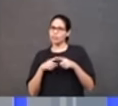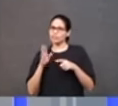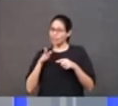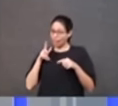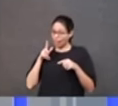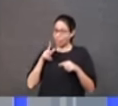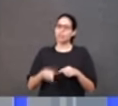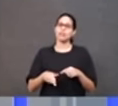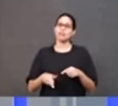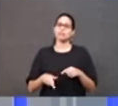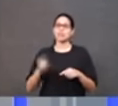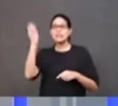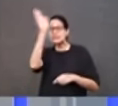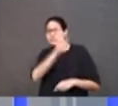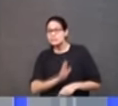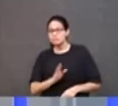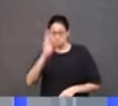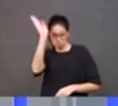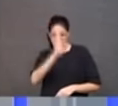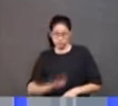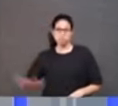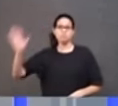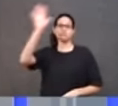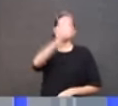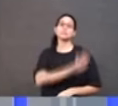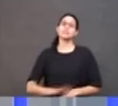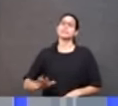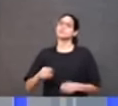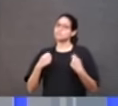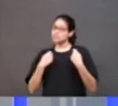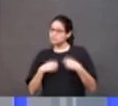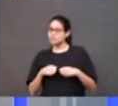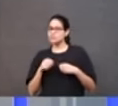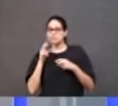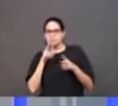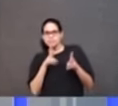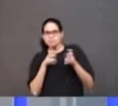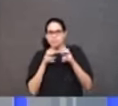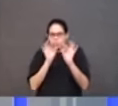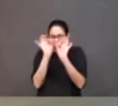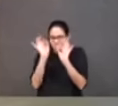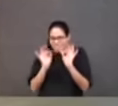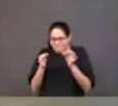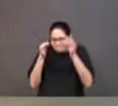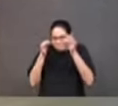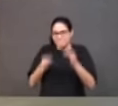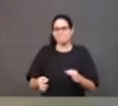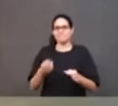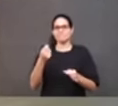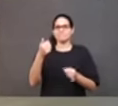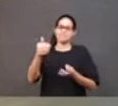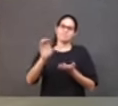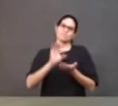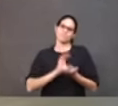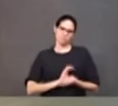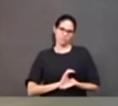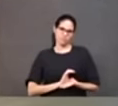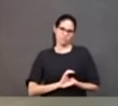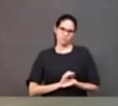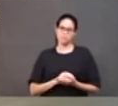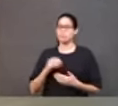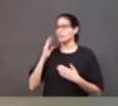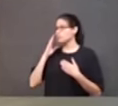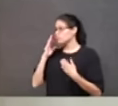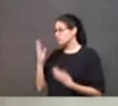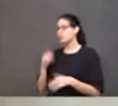nível nacional, de ter uma gestão miúda dos recursos da universidade. Obrigado, então, pelo tempo também respeitado.